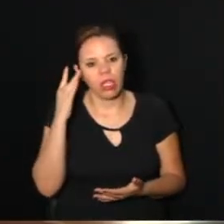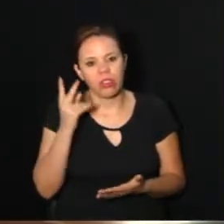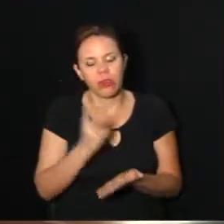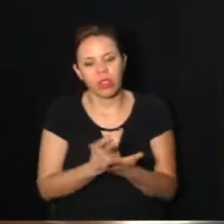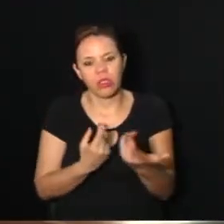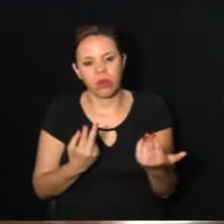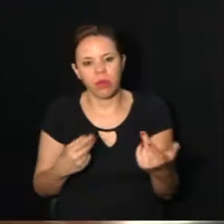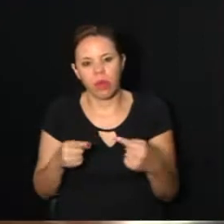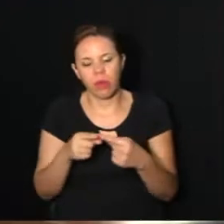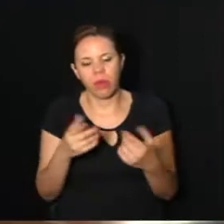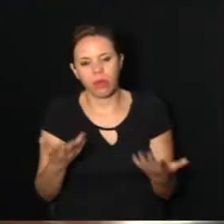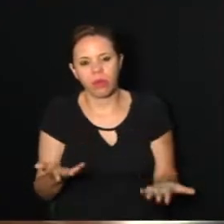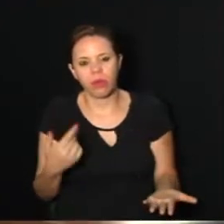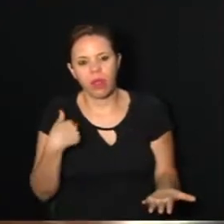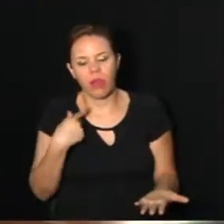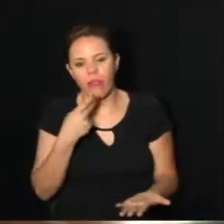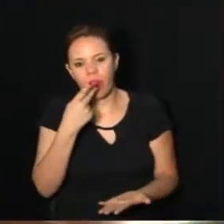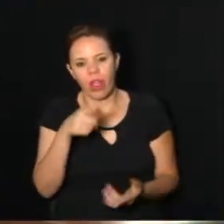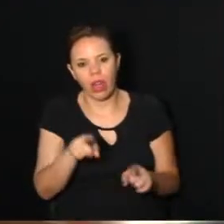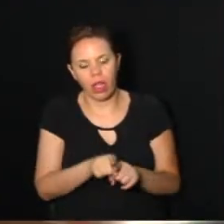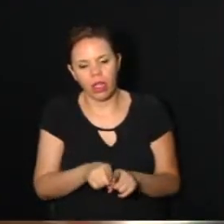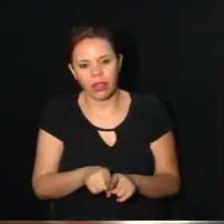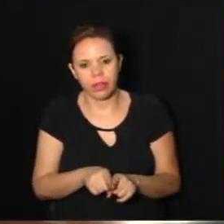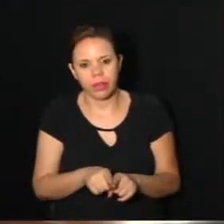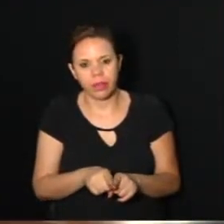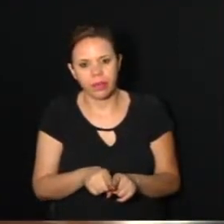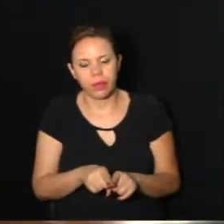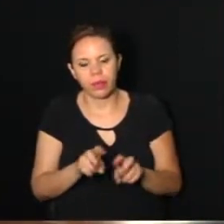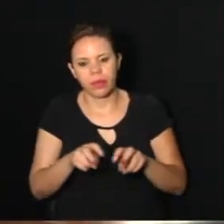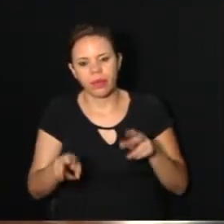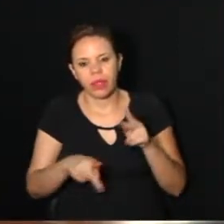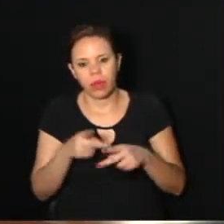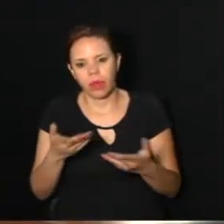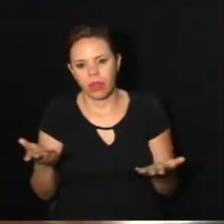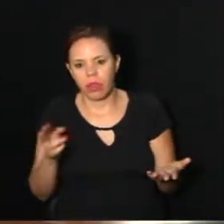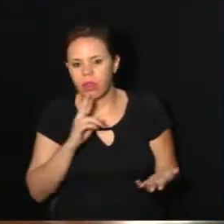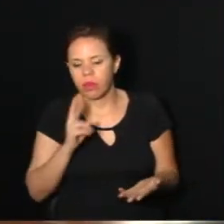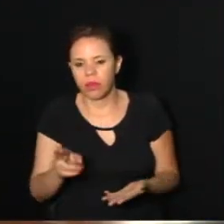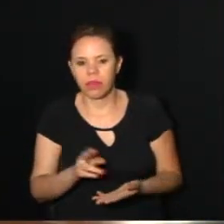ou não. De qualquer forma, eu vou colocar para que a mesa responda.